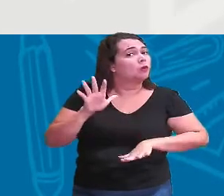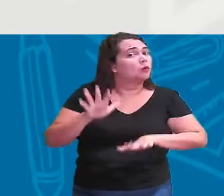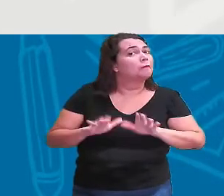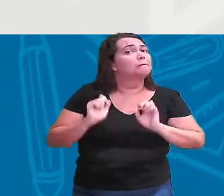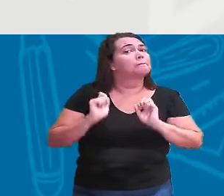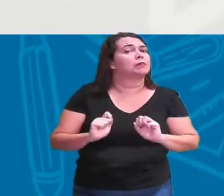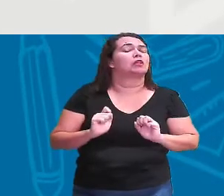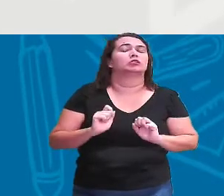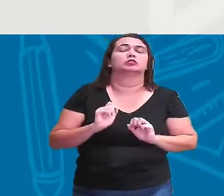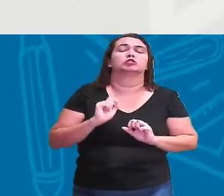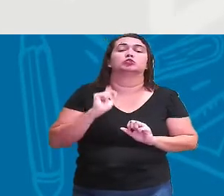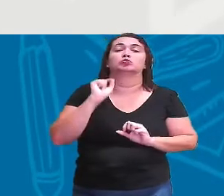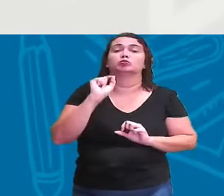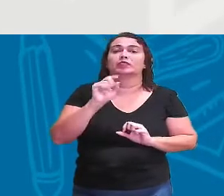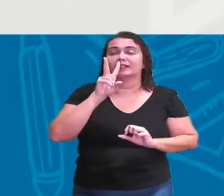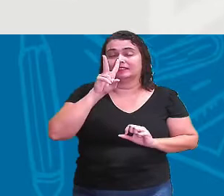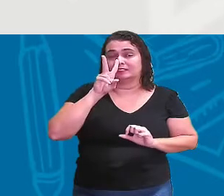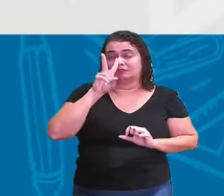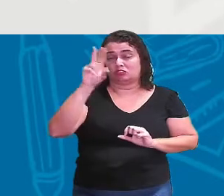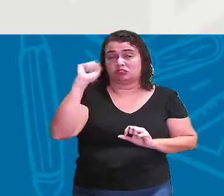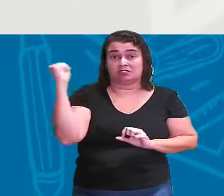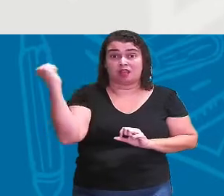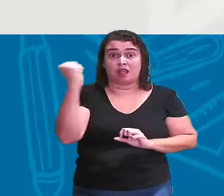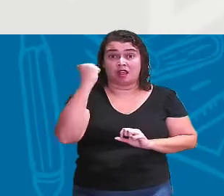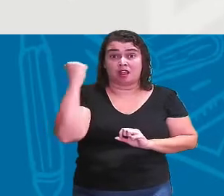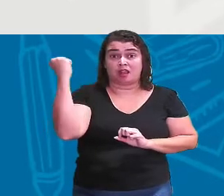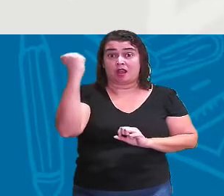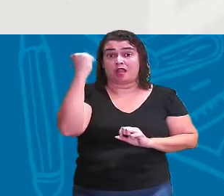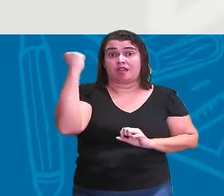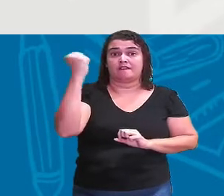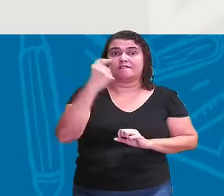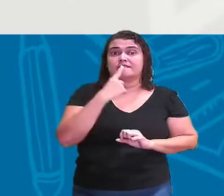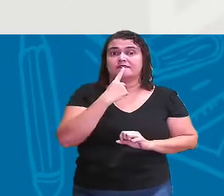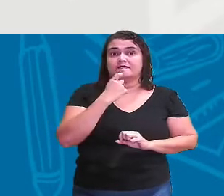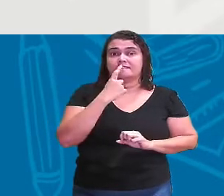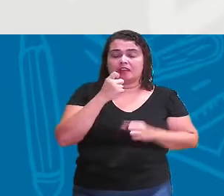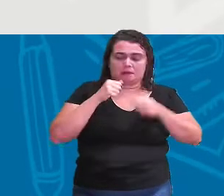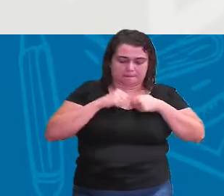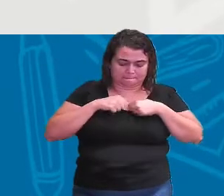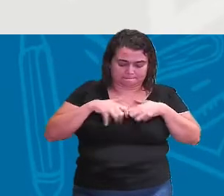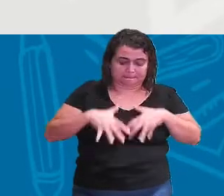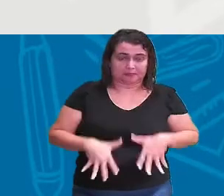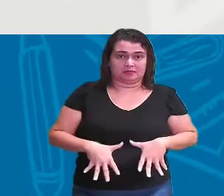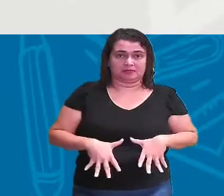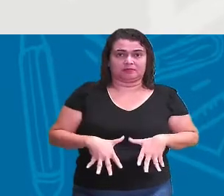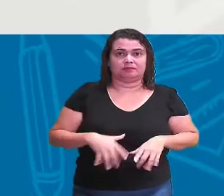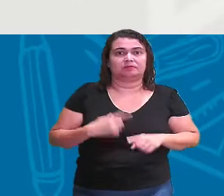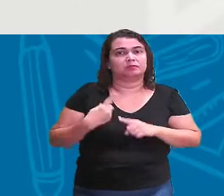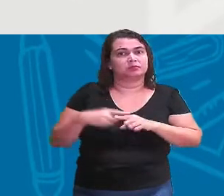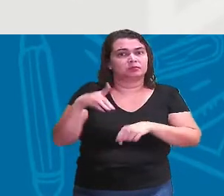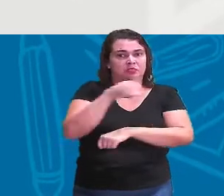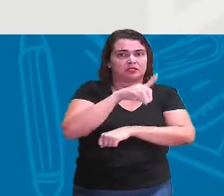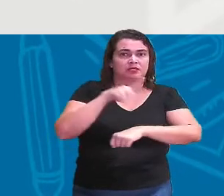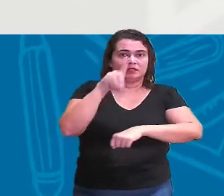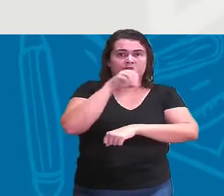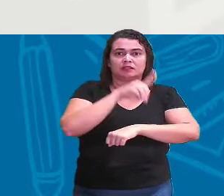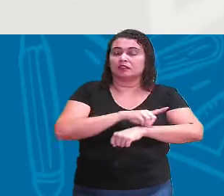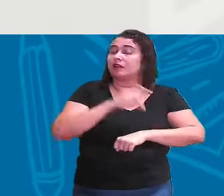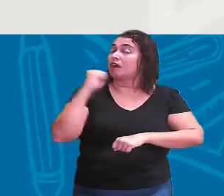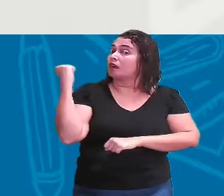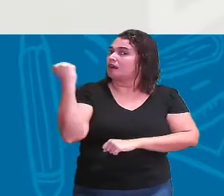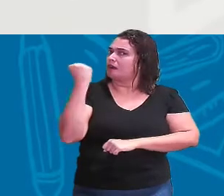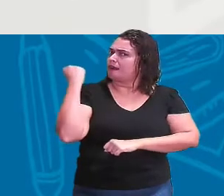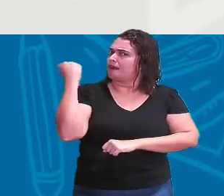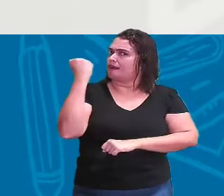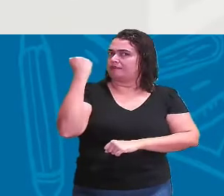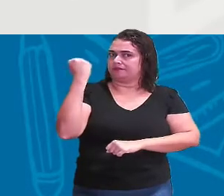esse cuidado quando se tange a questão da saúde pública e a questão médica. Porque a dengue hemorrágica ela é muito, mas muito grave,